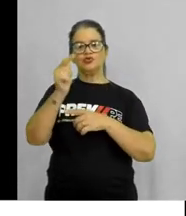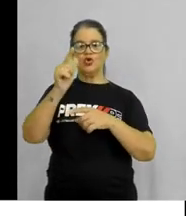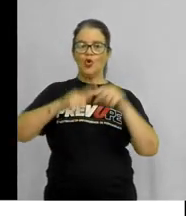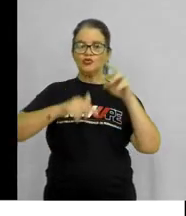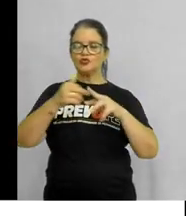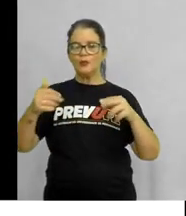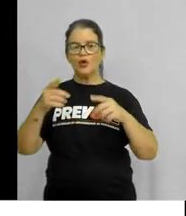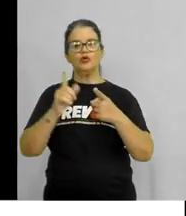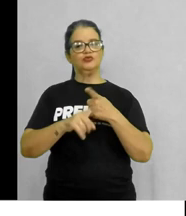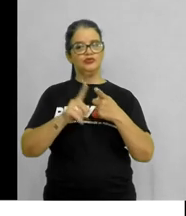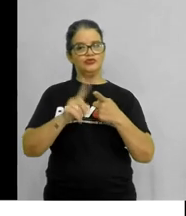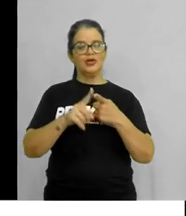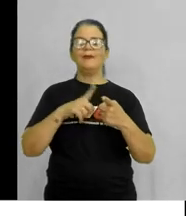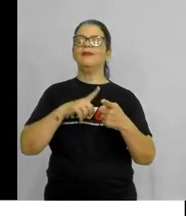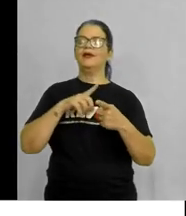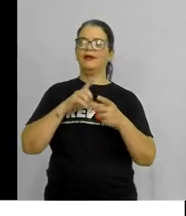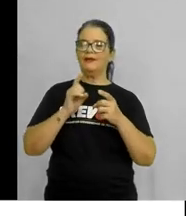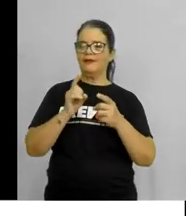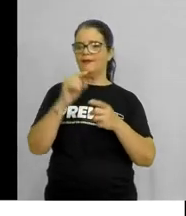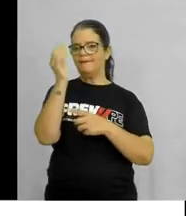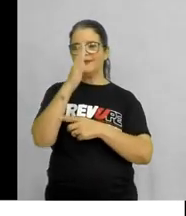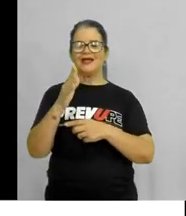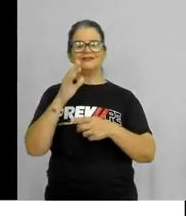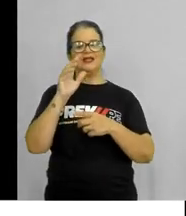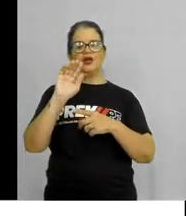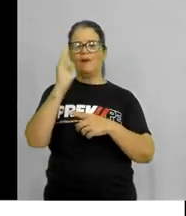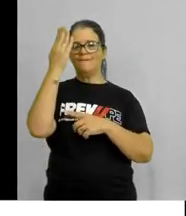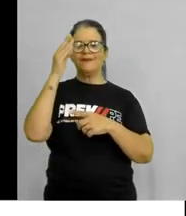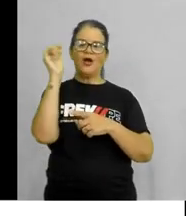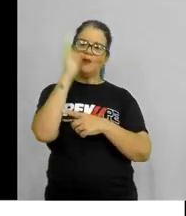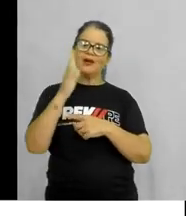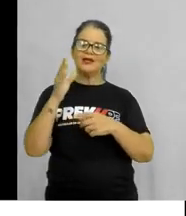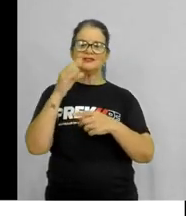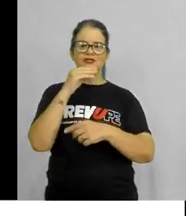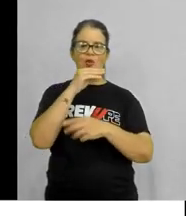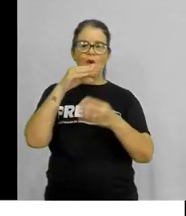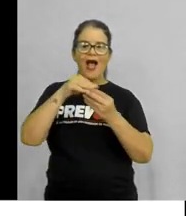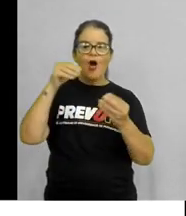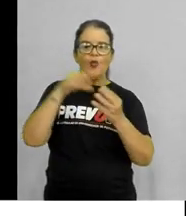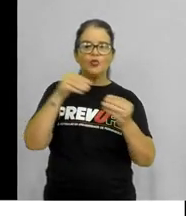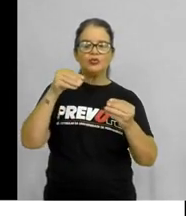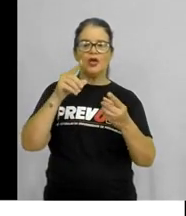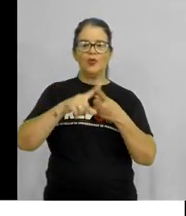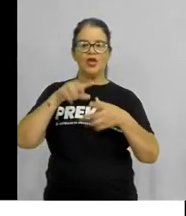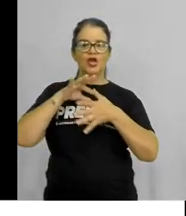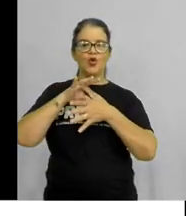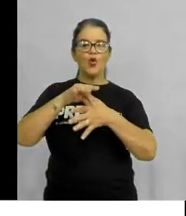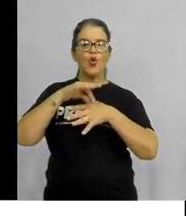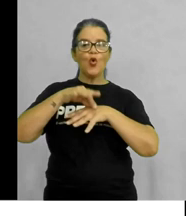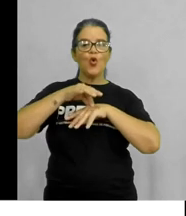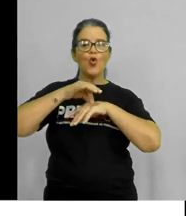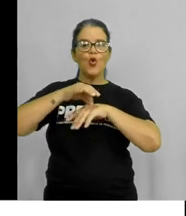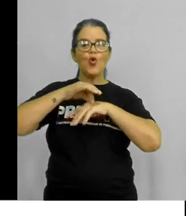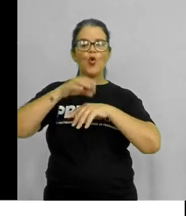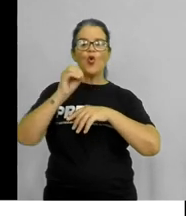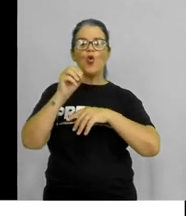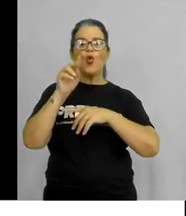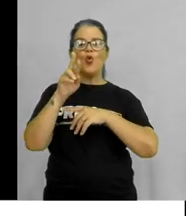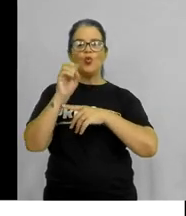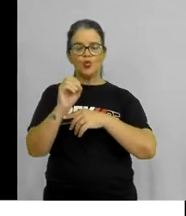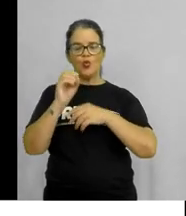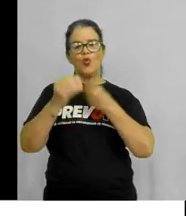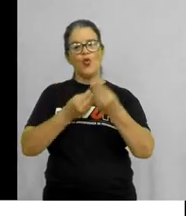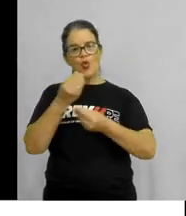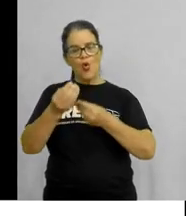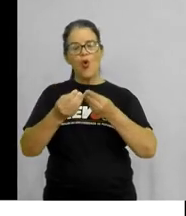produtos coloniais brasileiros como Pau Brasil algodão e couro como reação ao